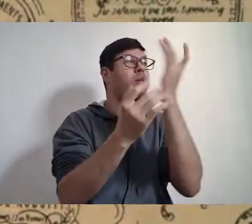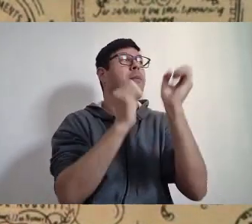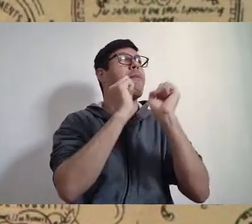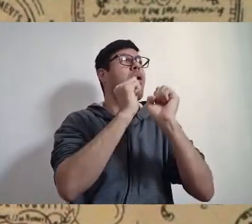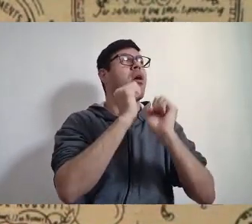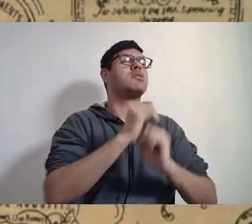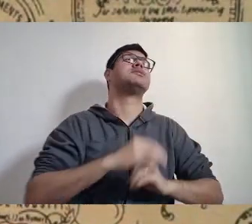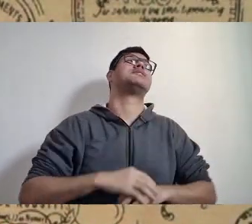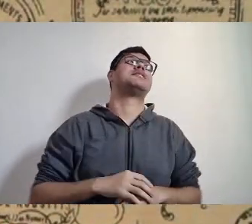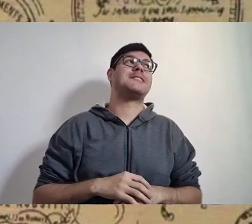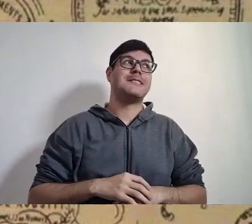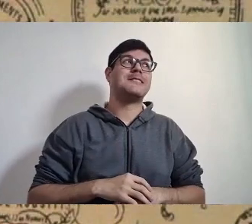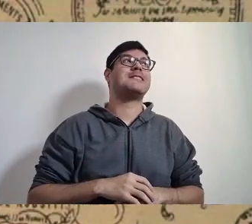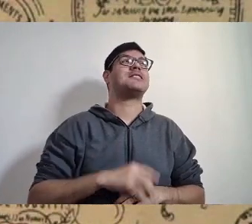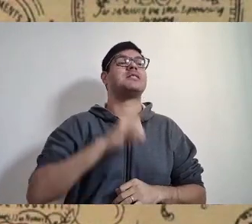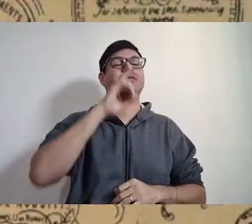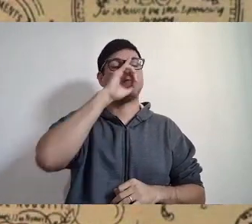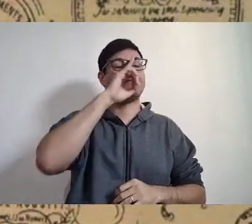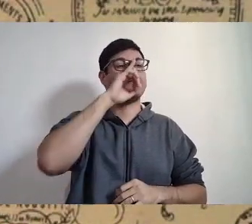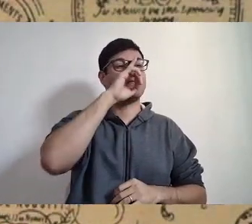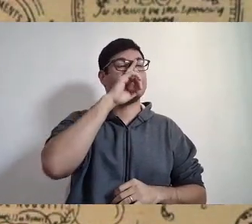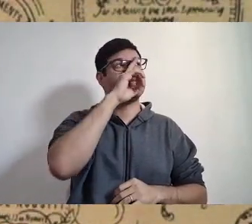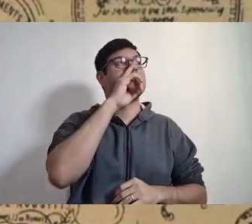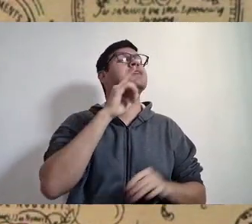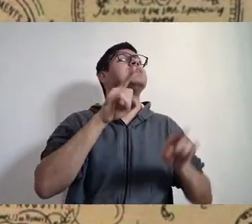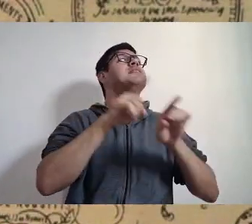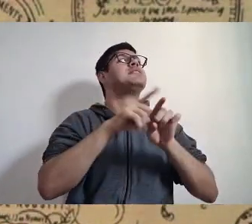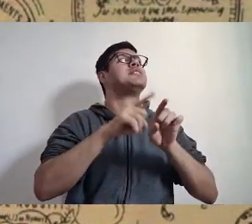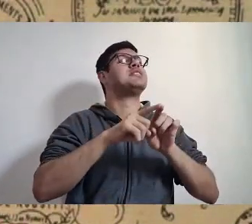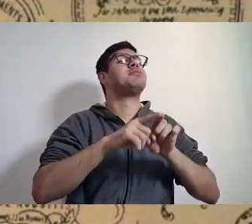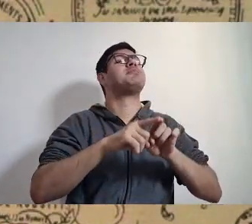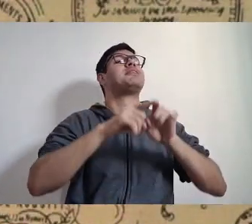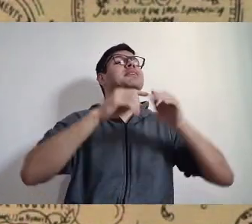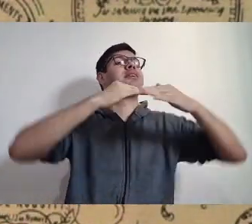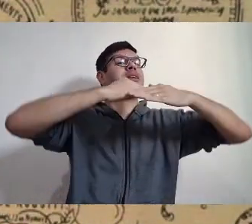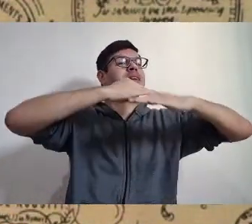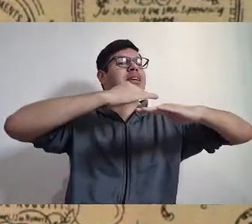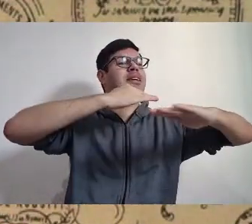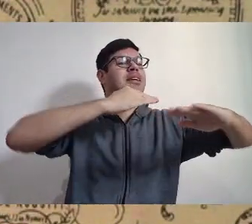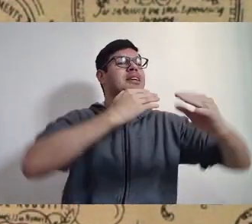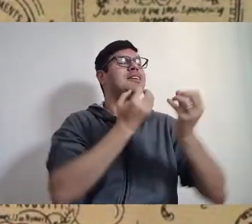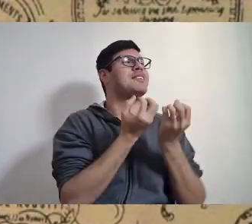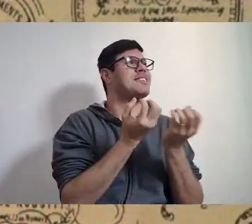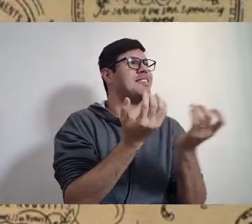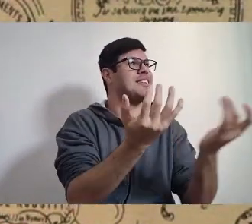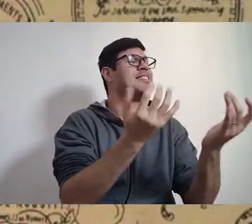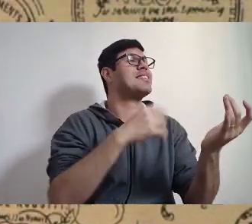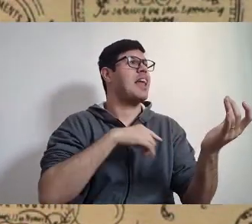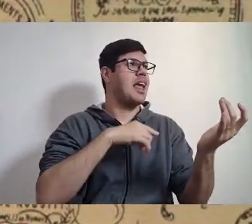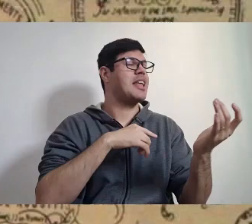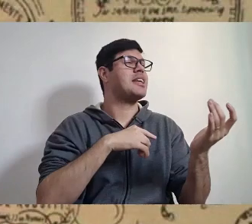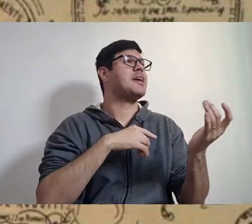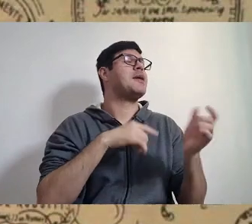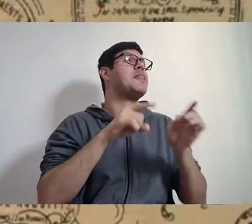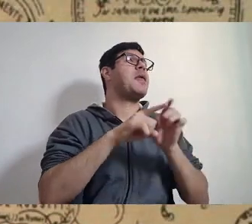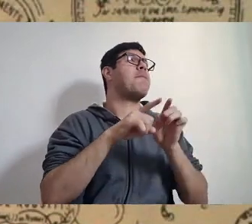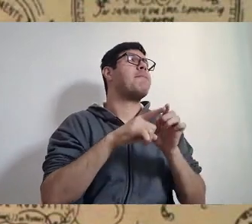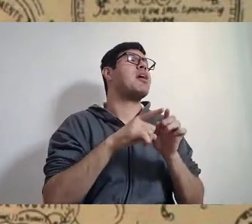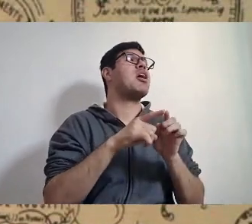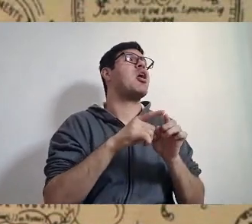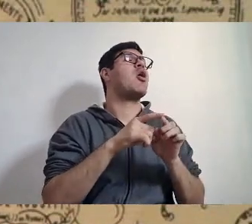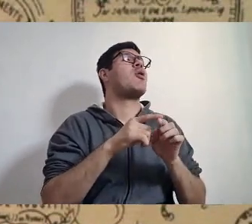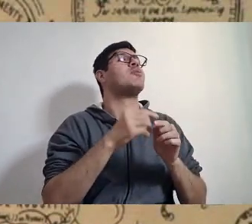ter que fazer um investimento também que é o plenário. O plenário ainda é carpete, madeira. O engenheiro elétrico, quando foi